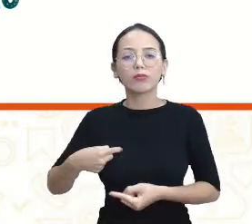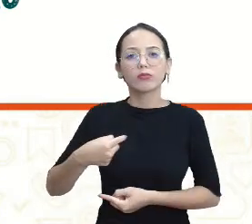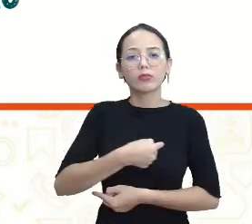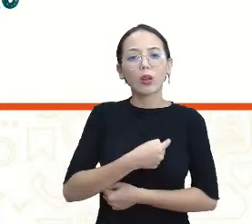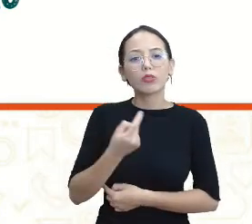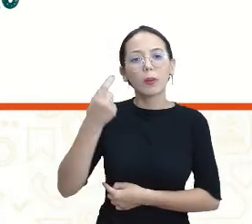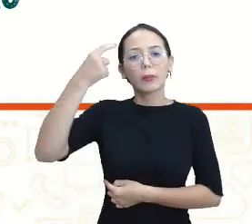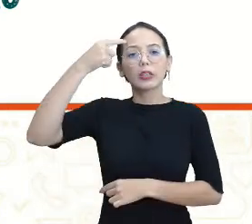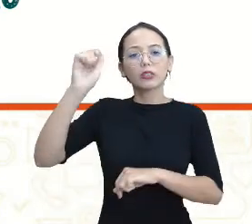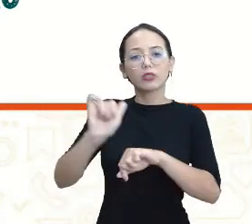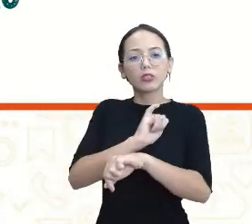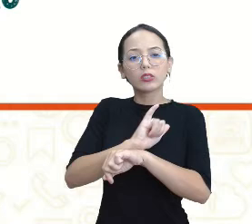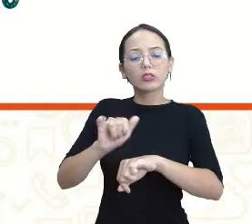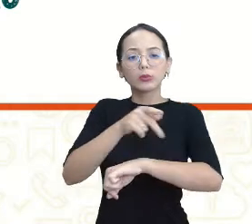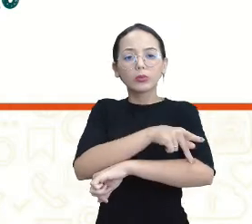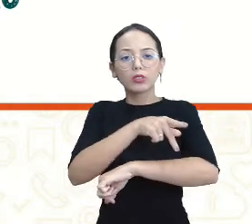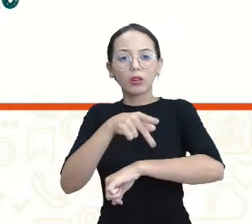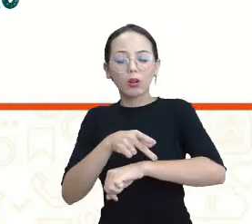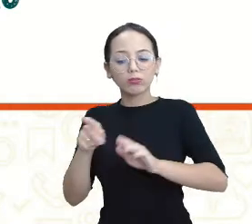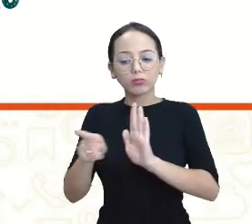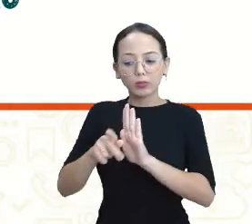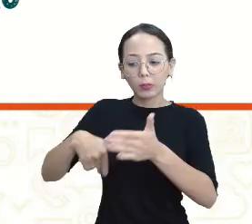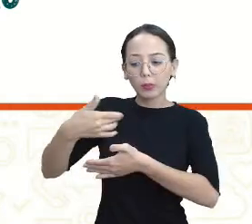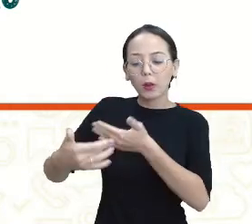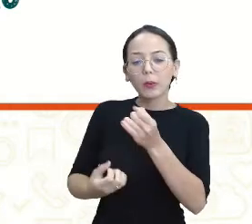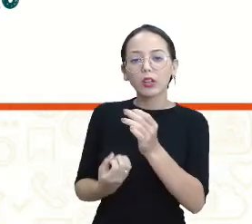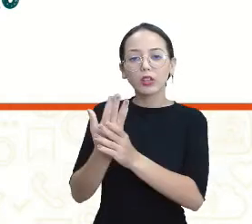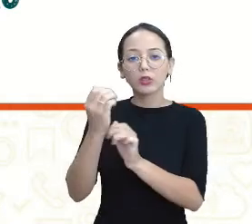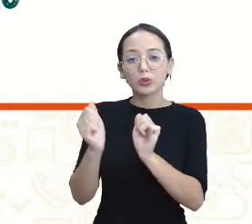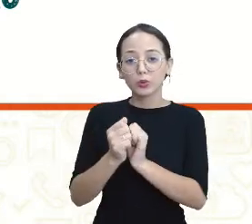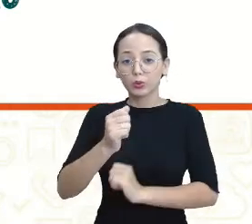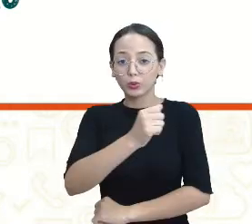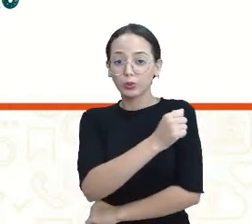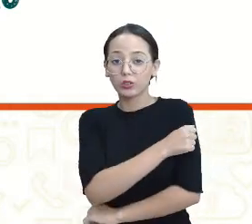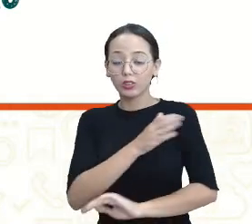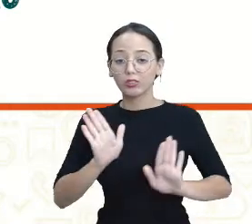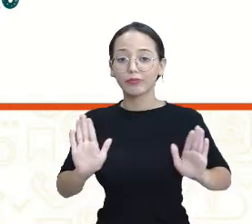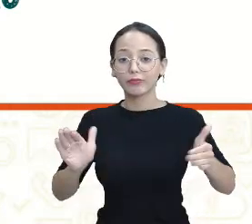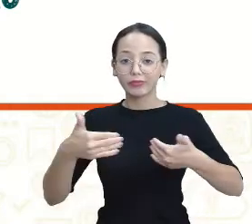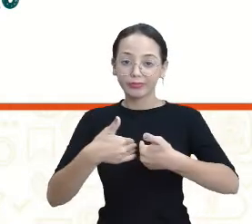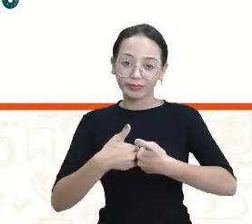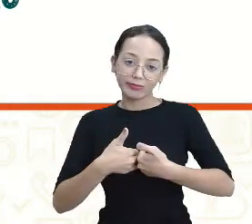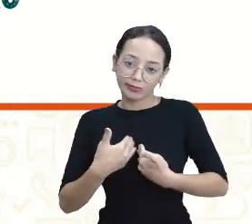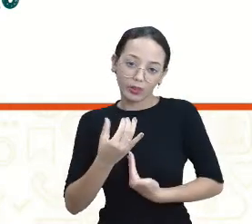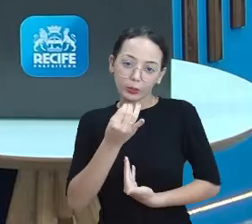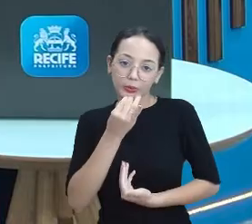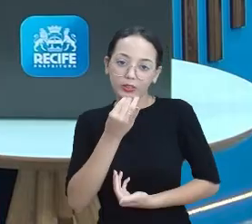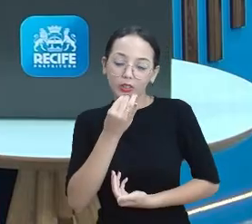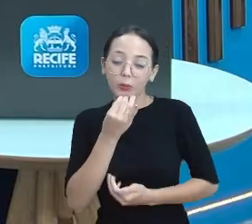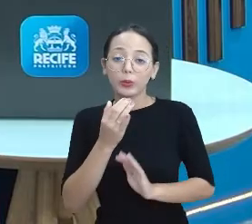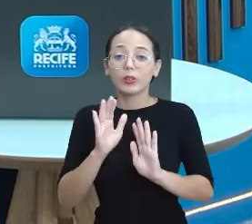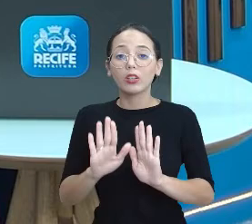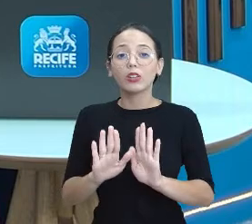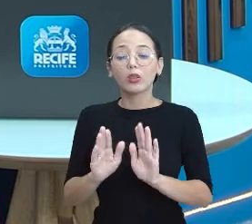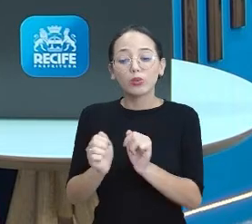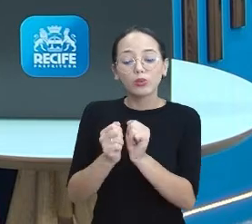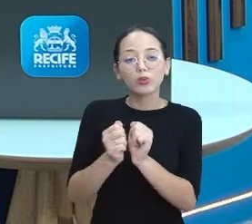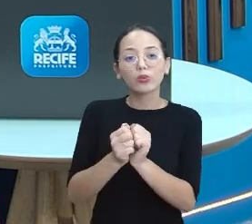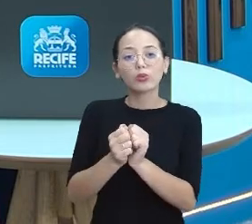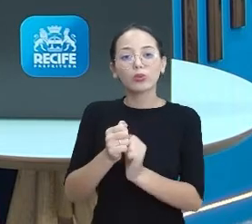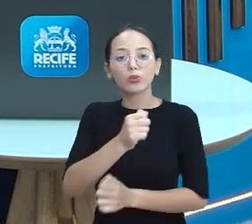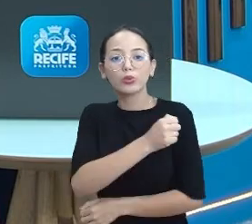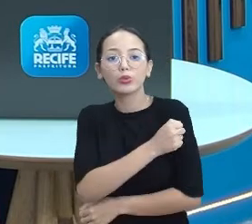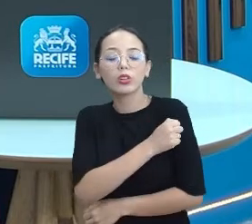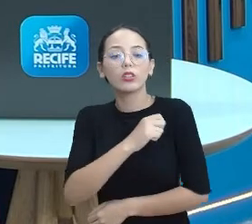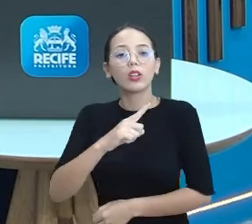pensa numa estratégia pedagógica a ser desenvolvida com o estudante que está no espectro do autismo, por exemplo, né? Então, com o estudante que tem